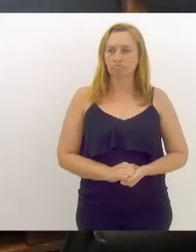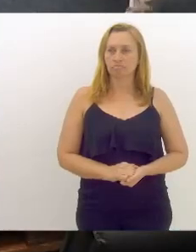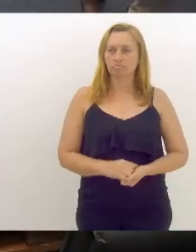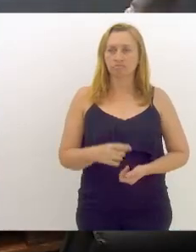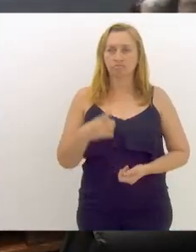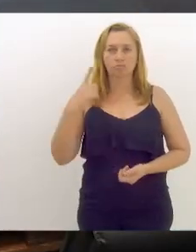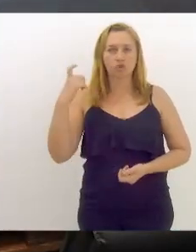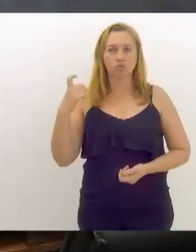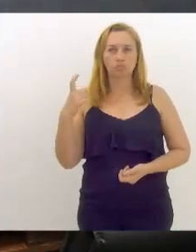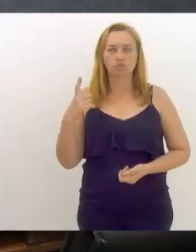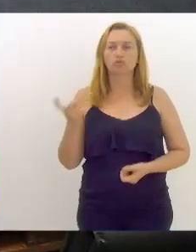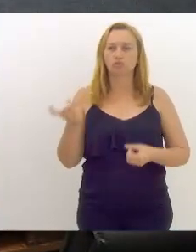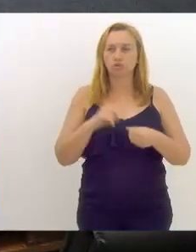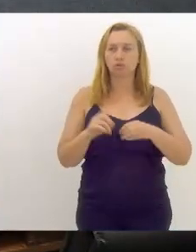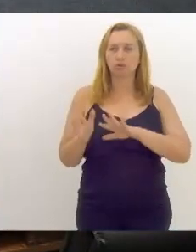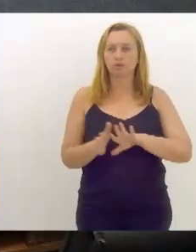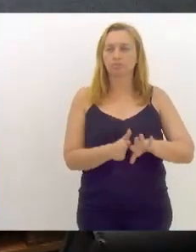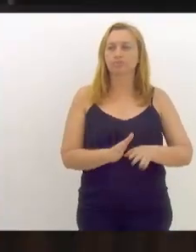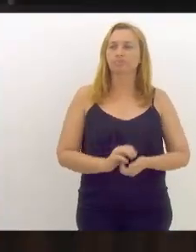Som. Retornou.